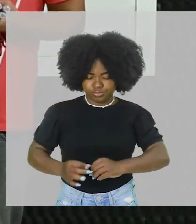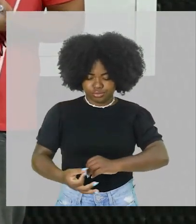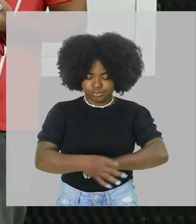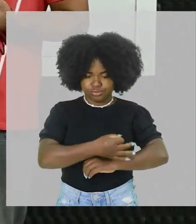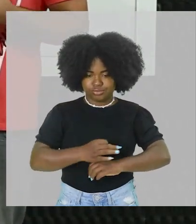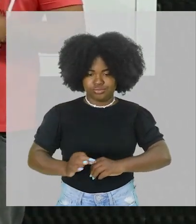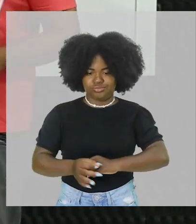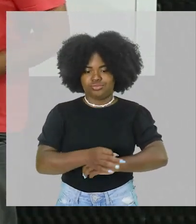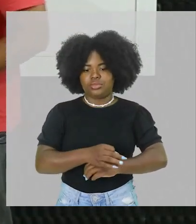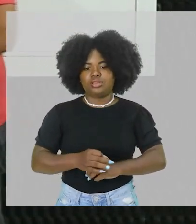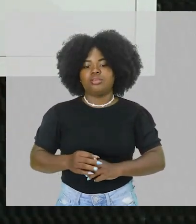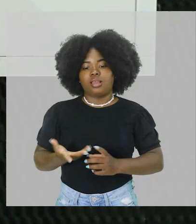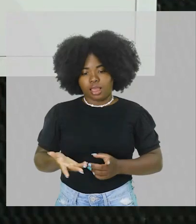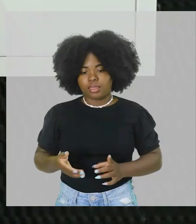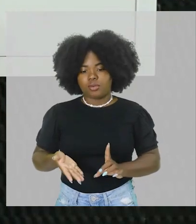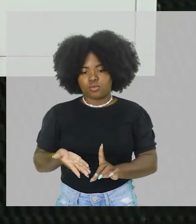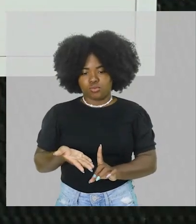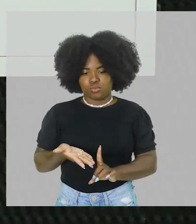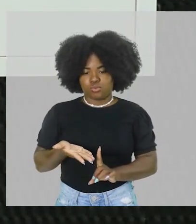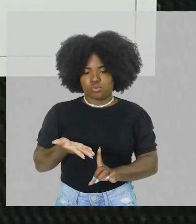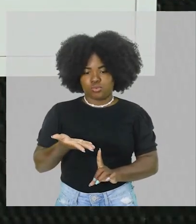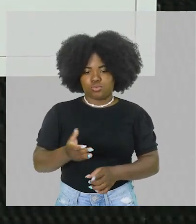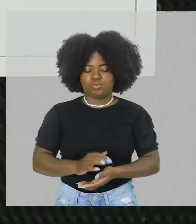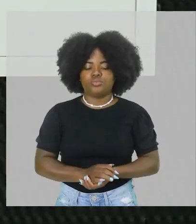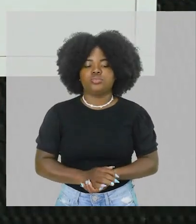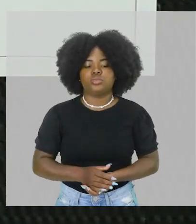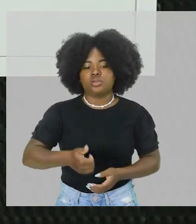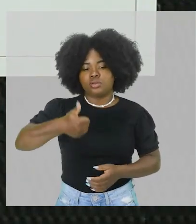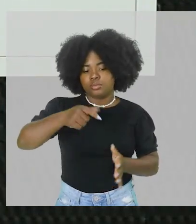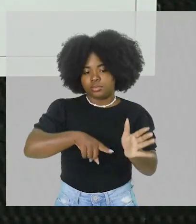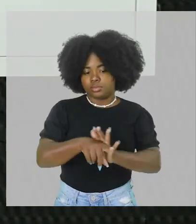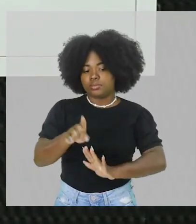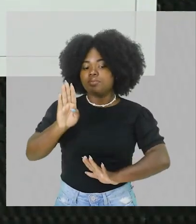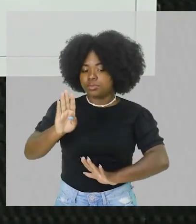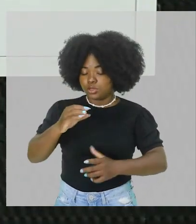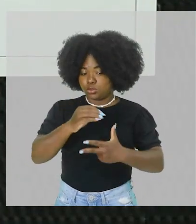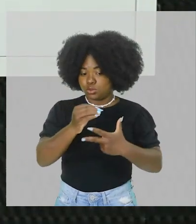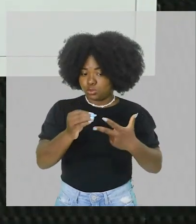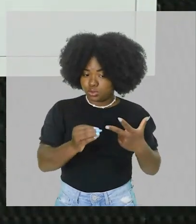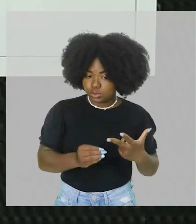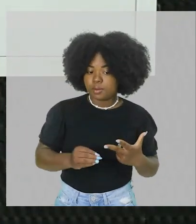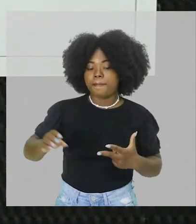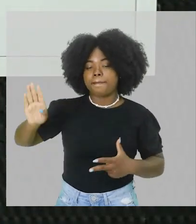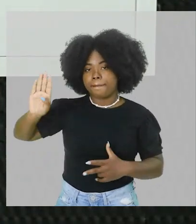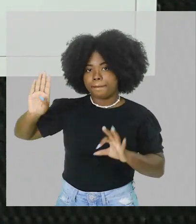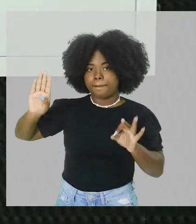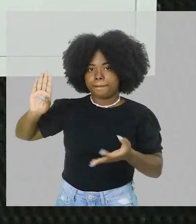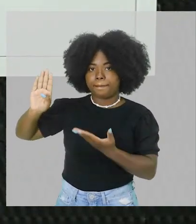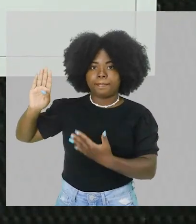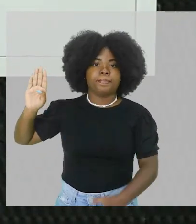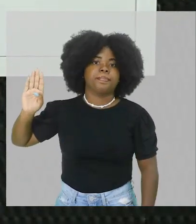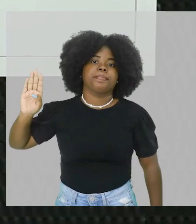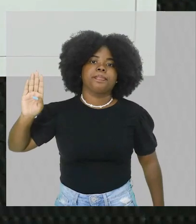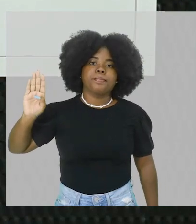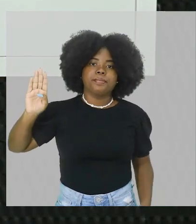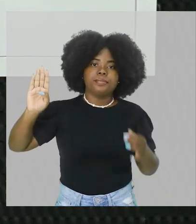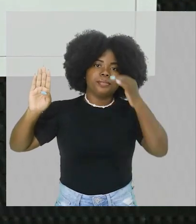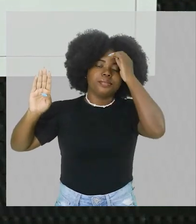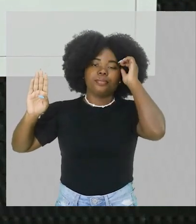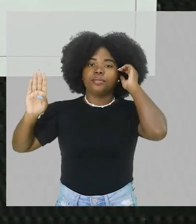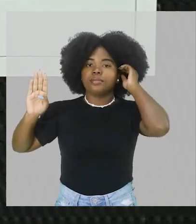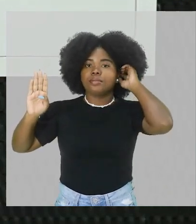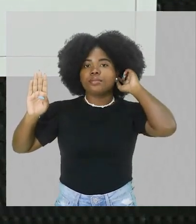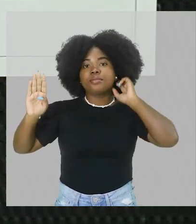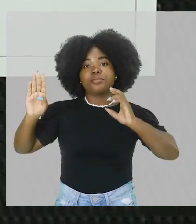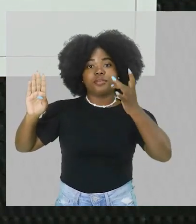que ele eleve a sua temperatura. Tá ok? Então a primeira questão do Enem, letra B. Certo? Viram